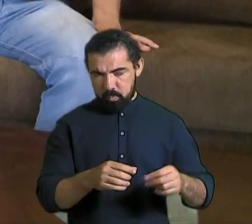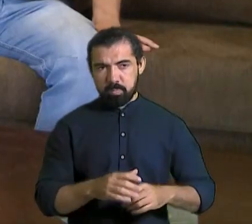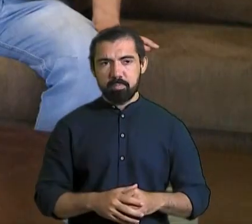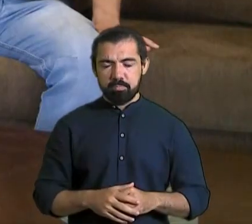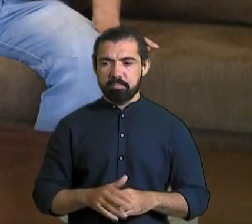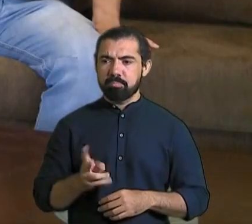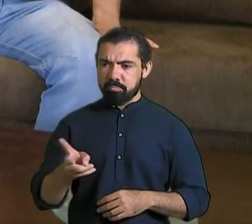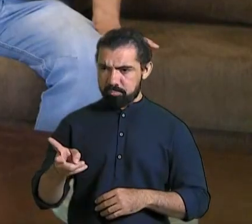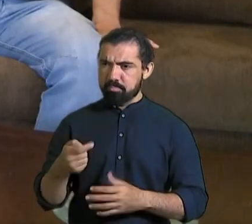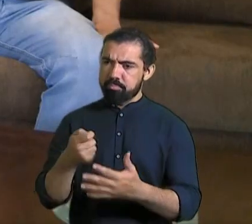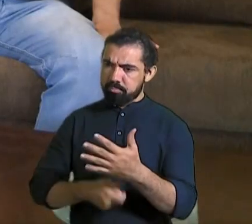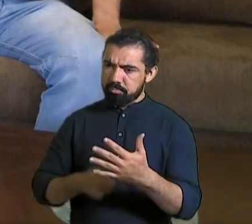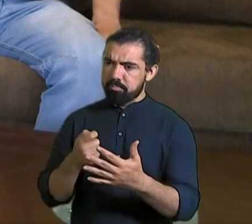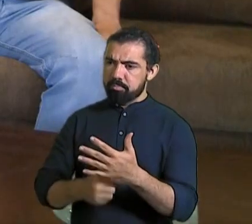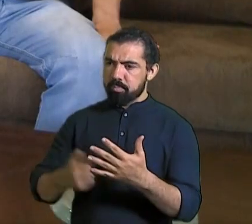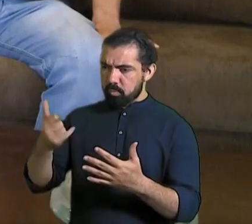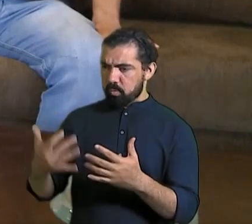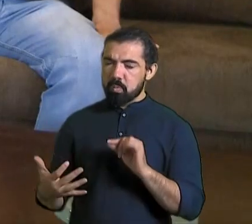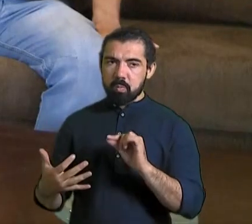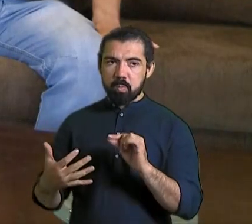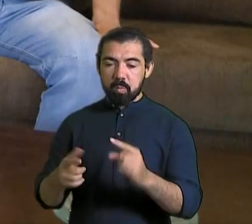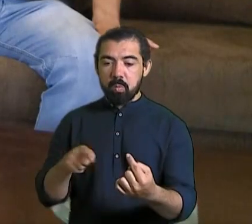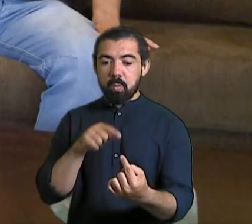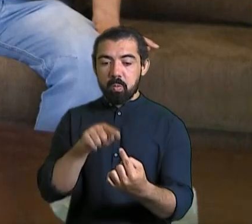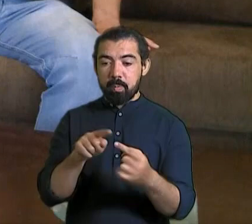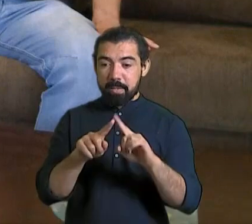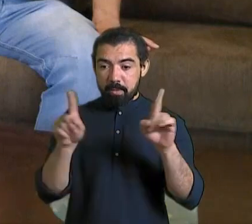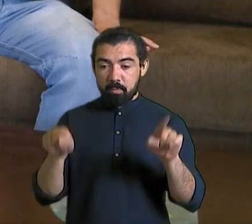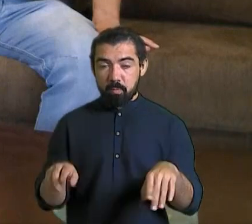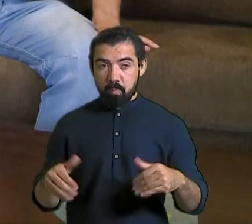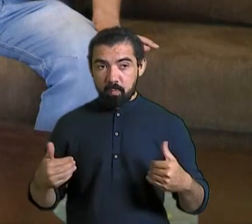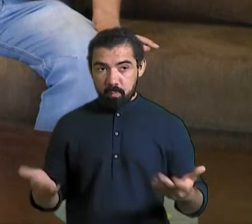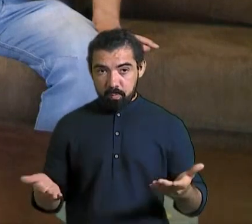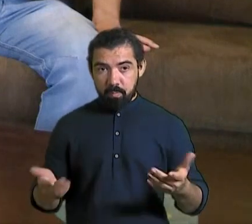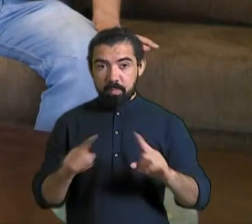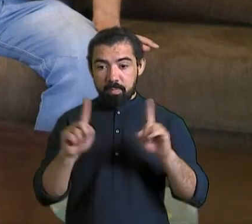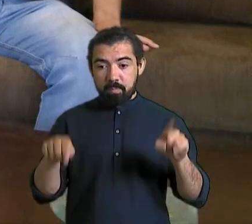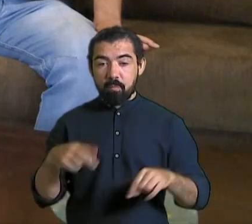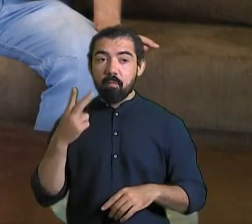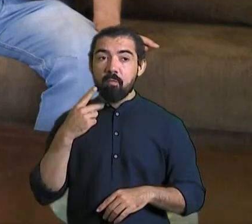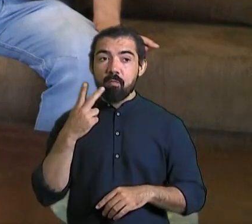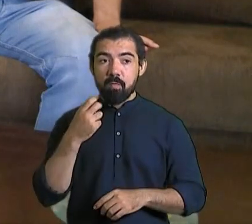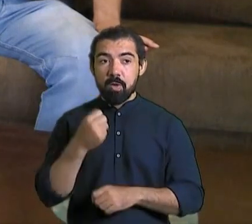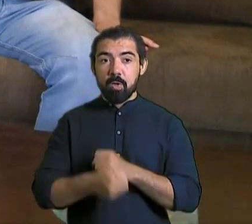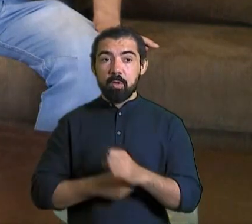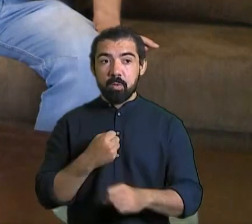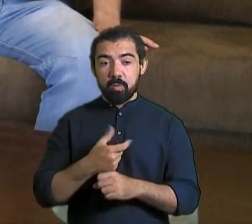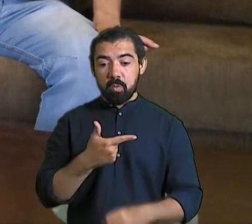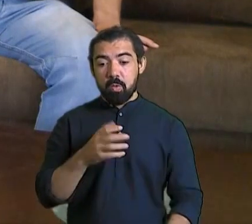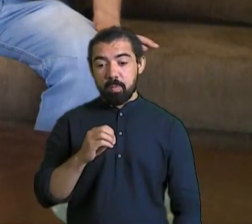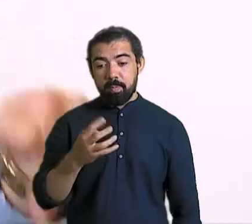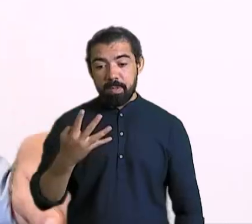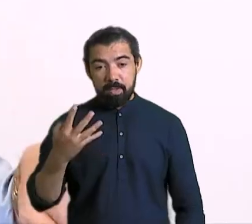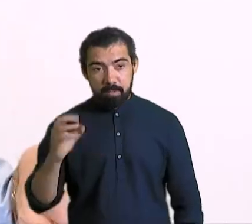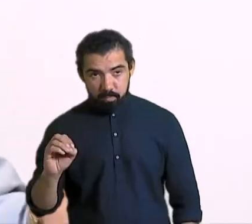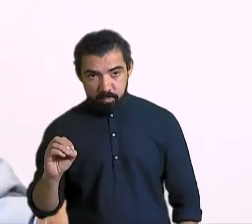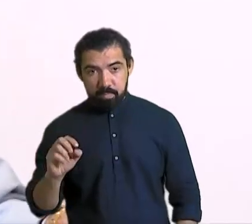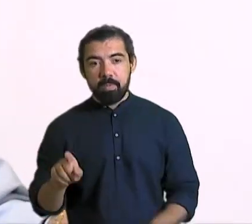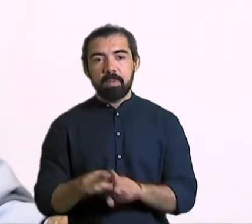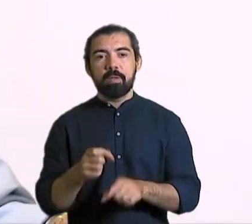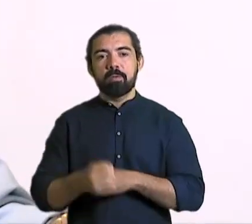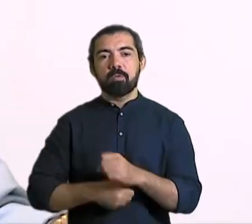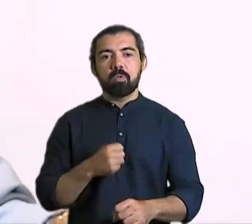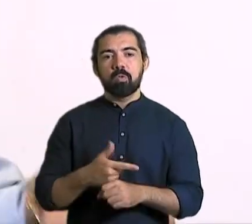bato nessa tecla que uma das metas do projeto do Plano Fortaleza 2040 para